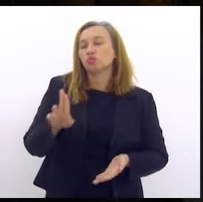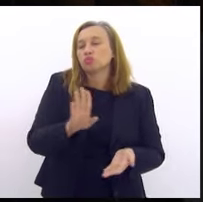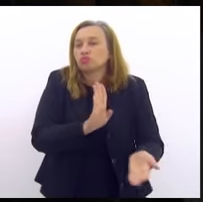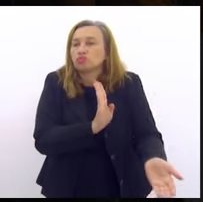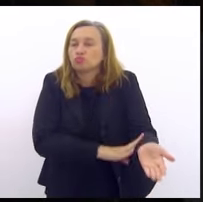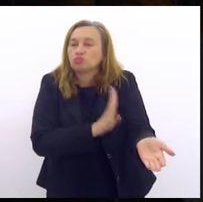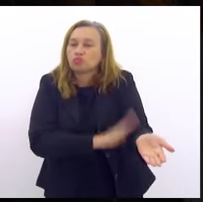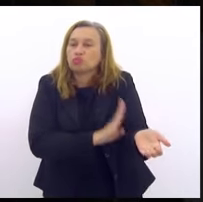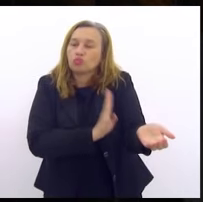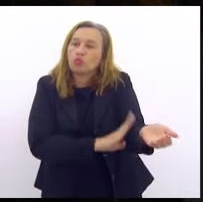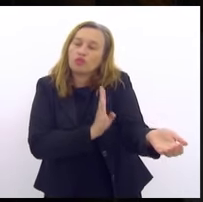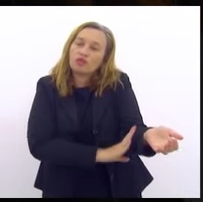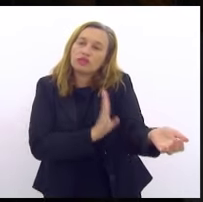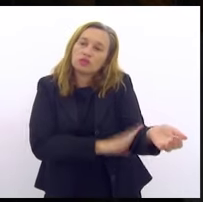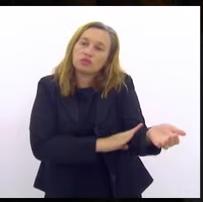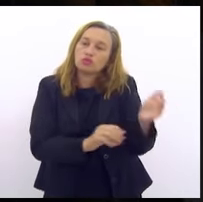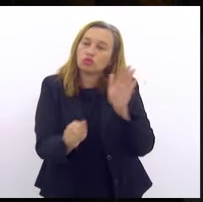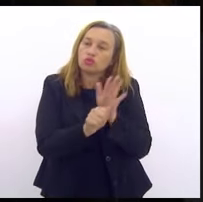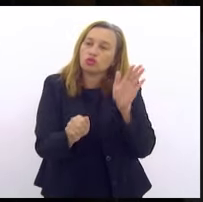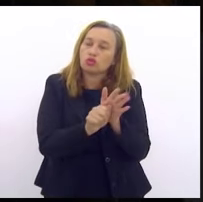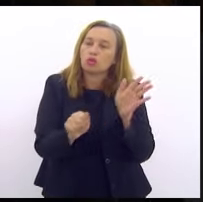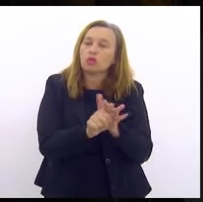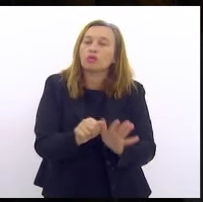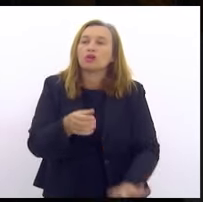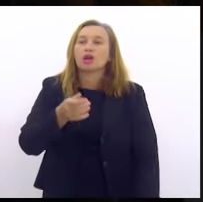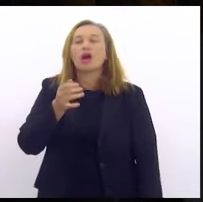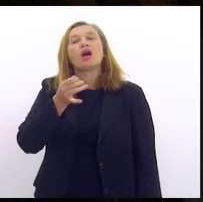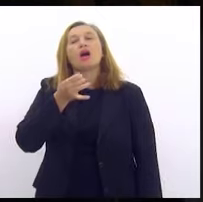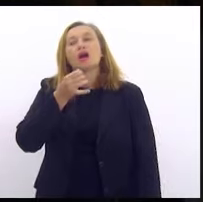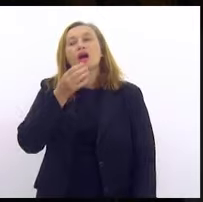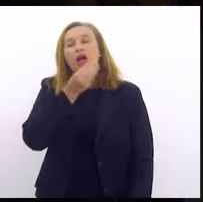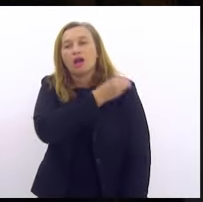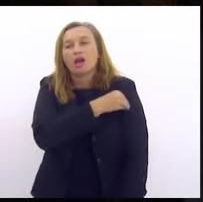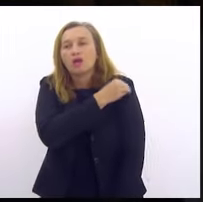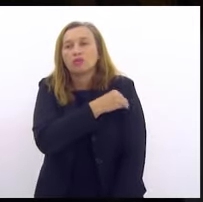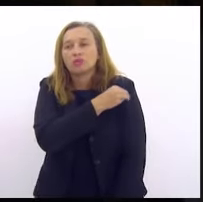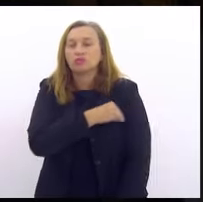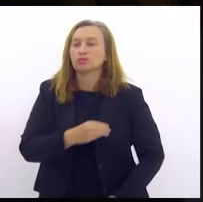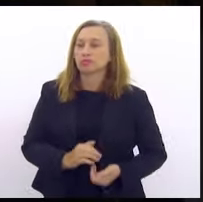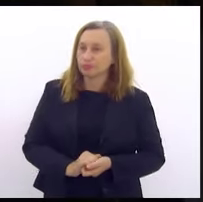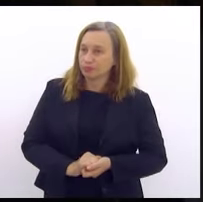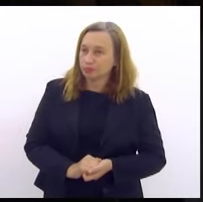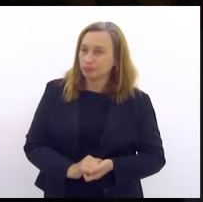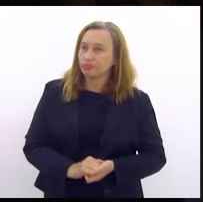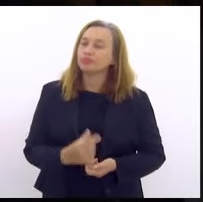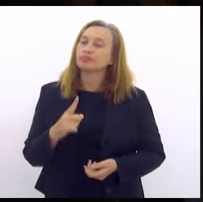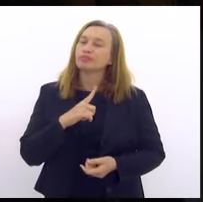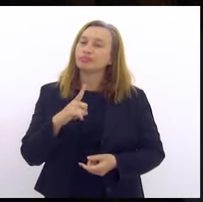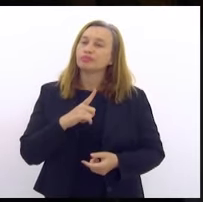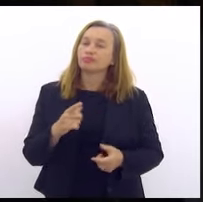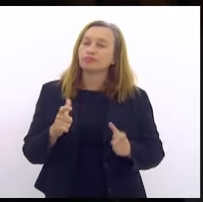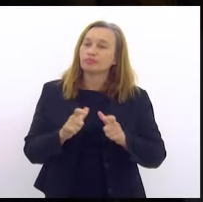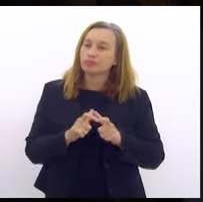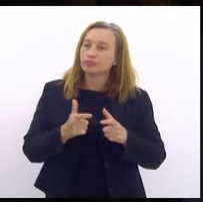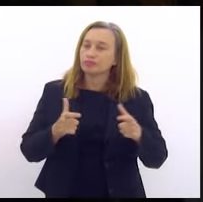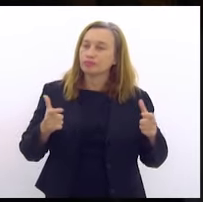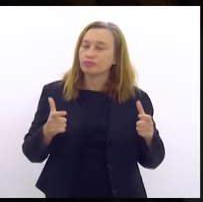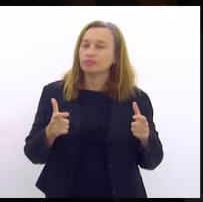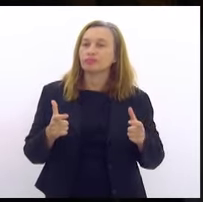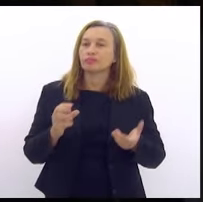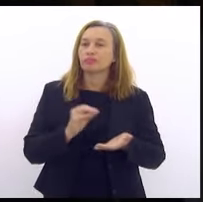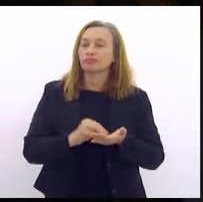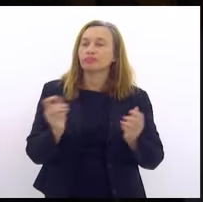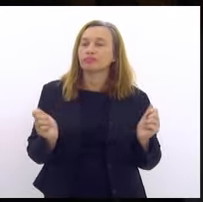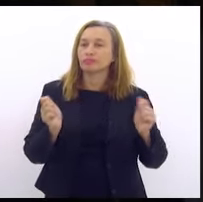drogas. O que a gente tem no Estado do Rio de Janeiro é uma grande lacuna, uma grande incapacidade